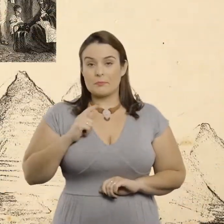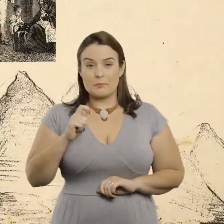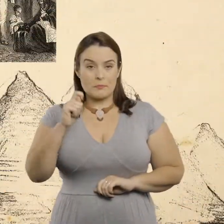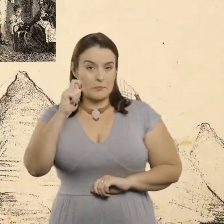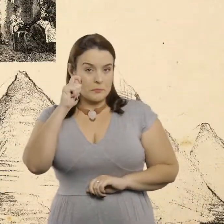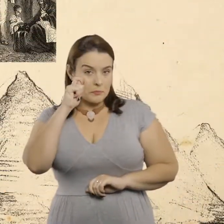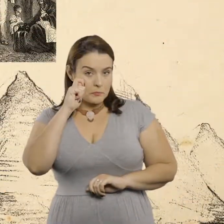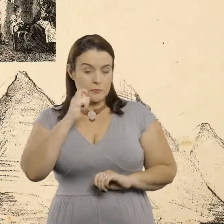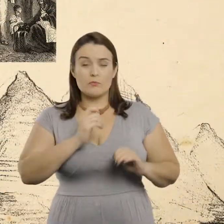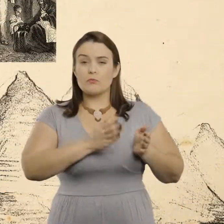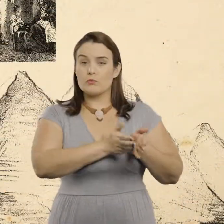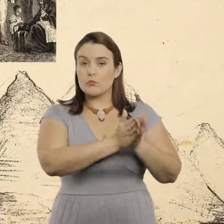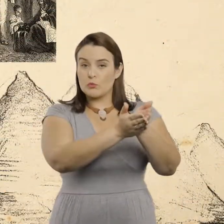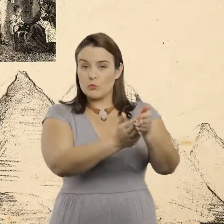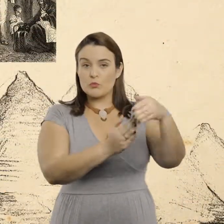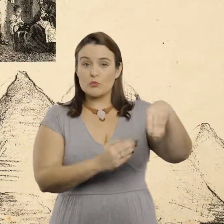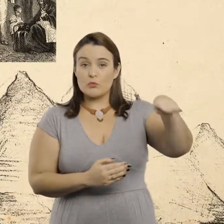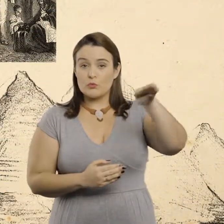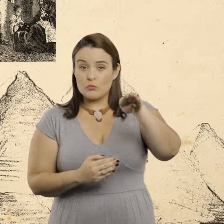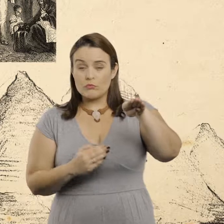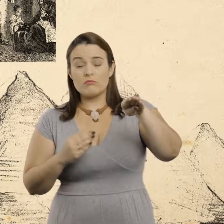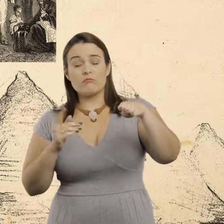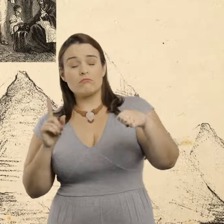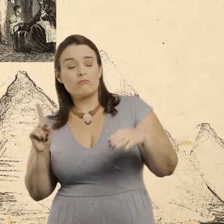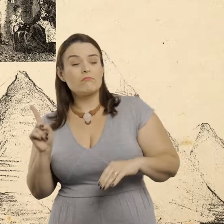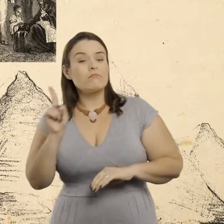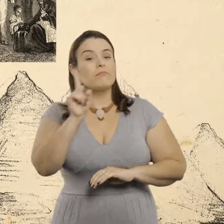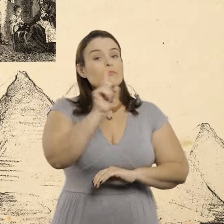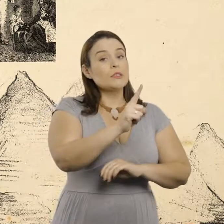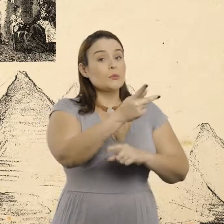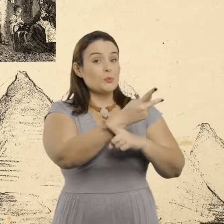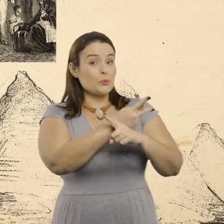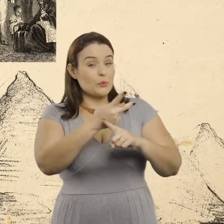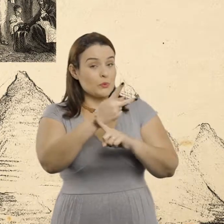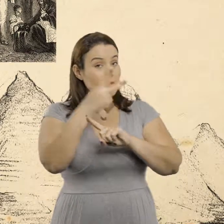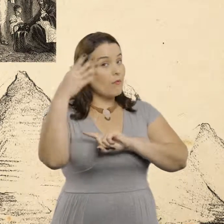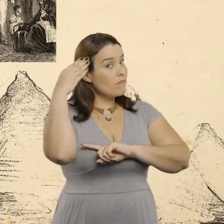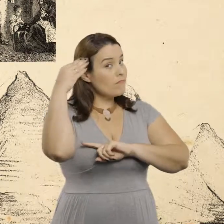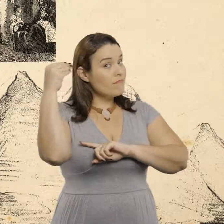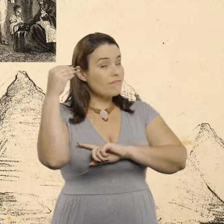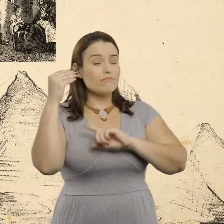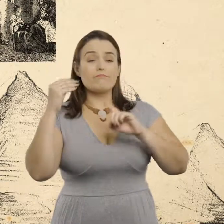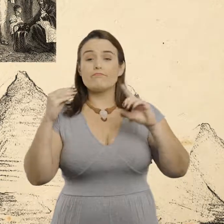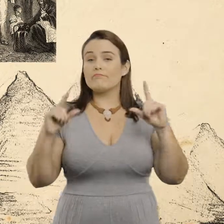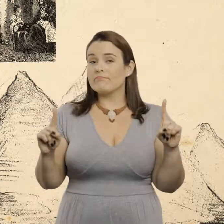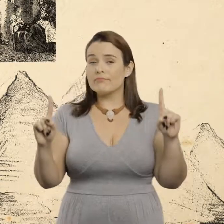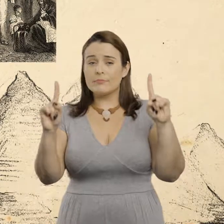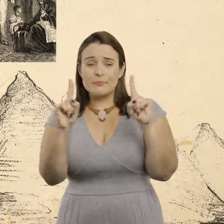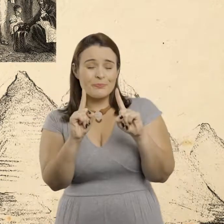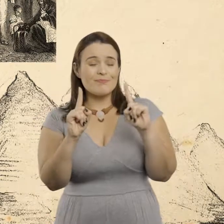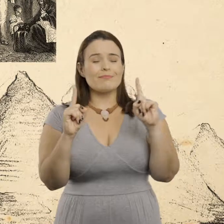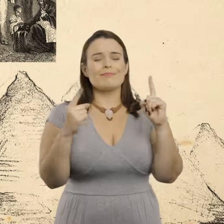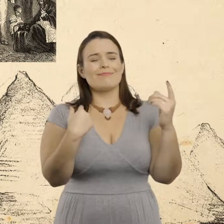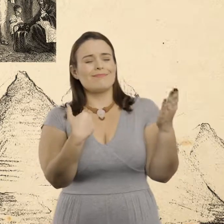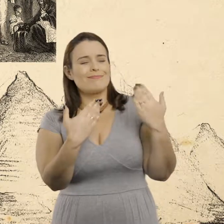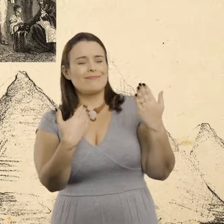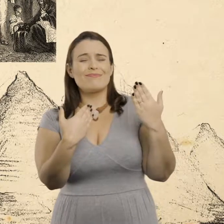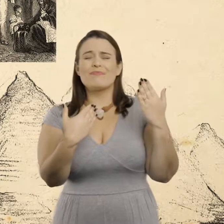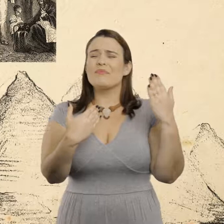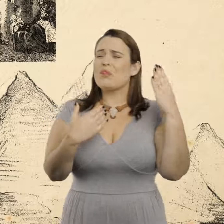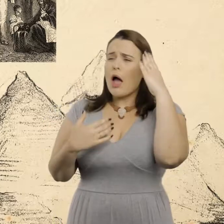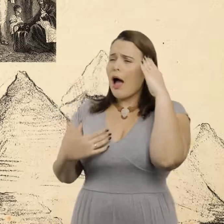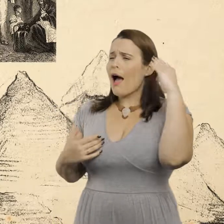Fix voltou ao porto para procurar Passepartout. Eles começaram a conversar. Passepartout disse que estava adorando o